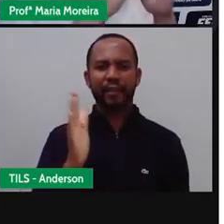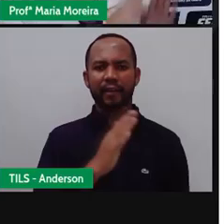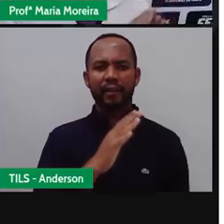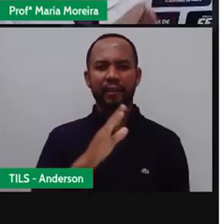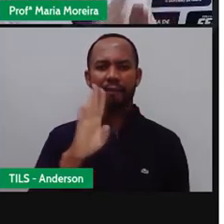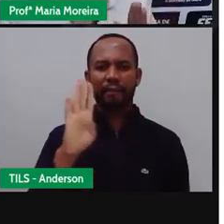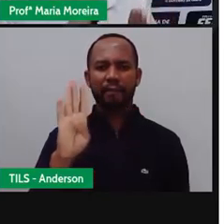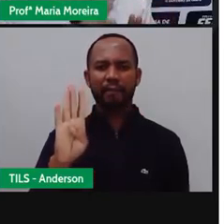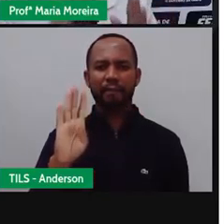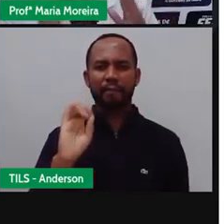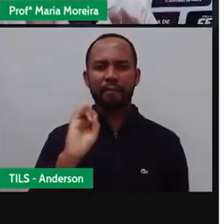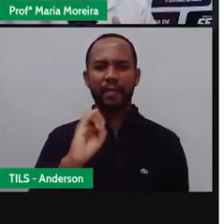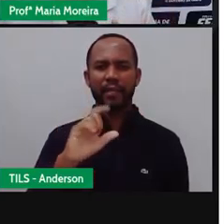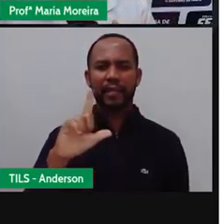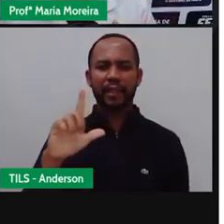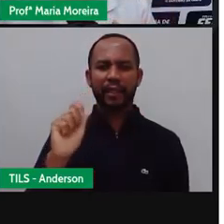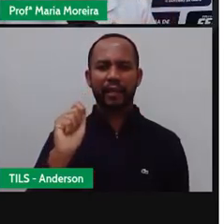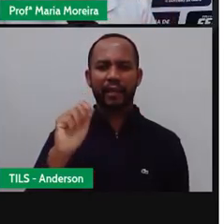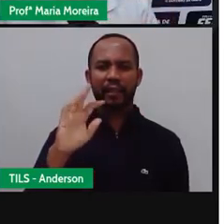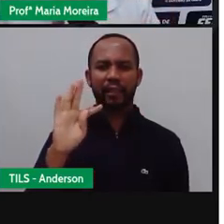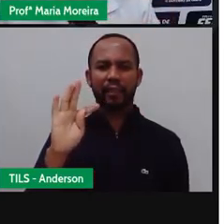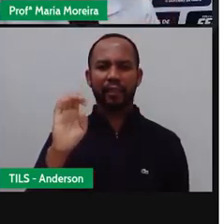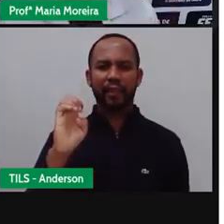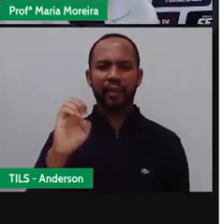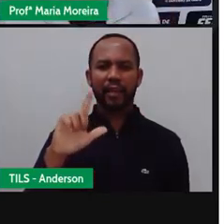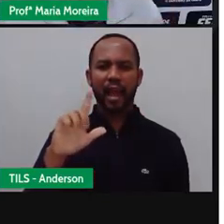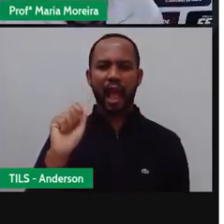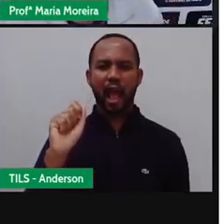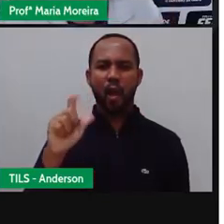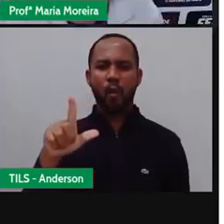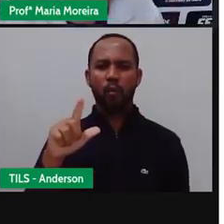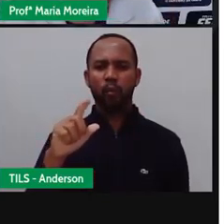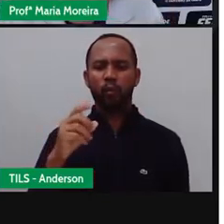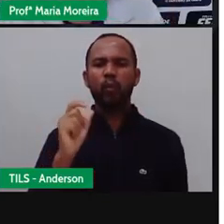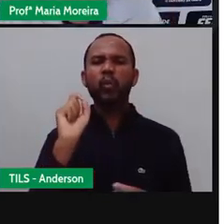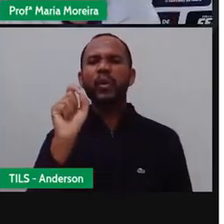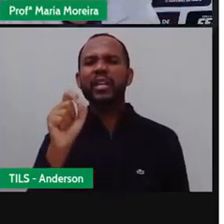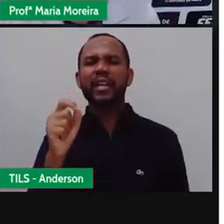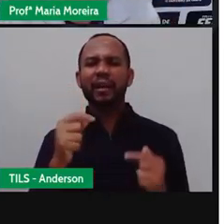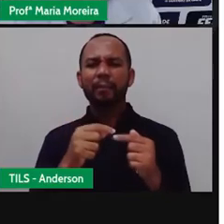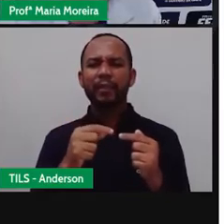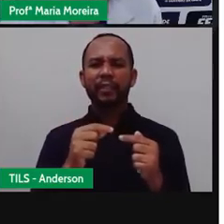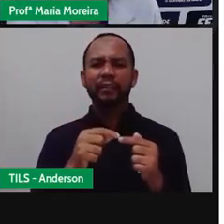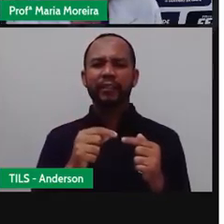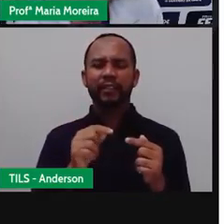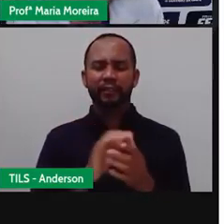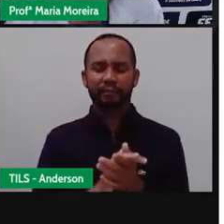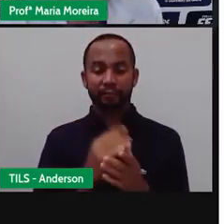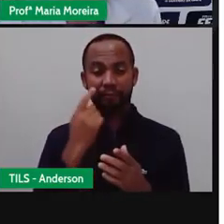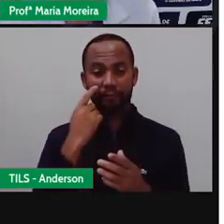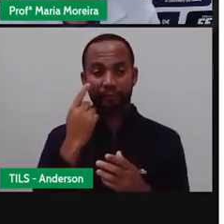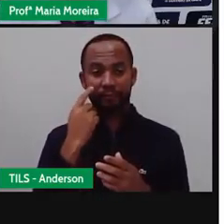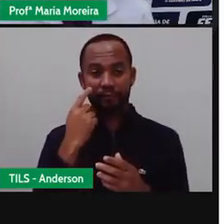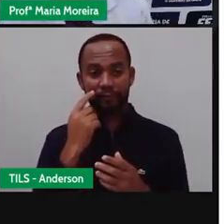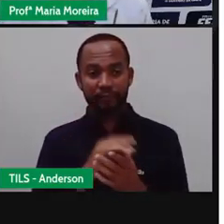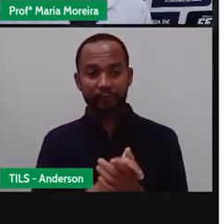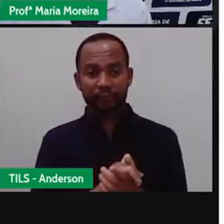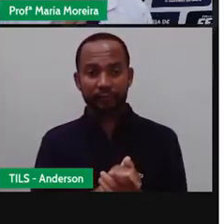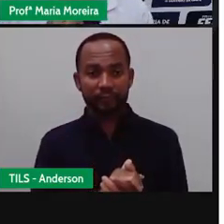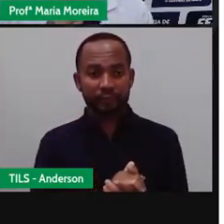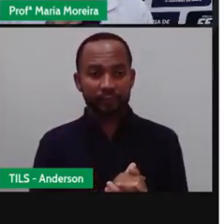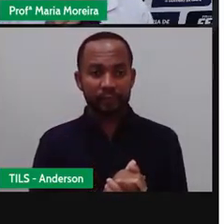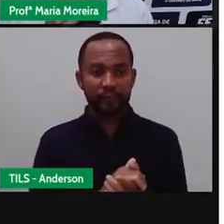lado direito ser igual ao que está do lado esquerdo. Então, se a Pro, né? A Pro vai pegar aqui um canudinho de uma cor diferente.